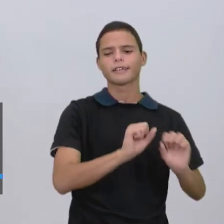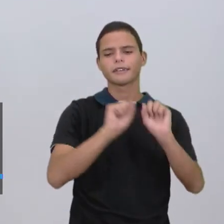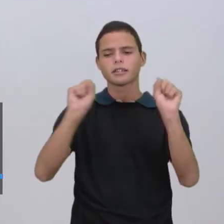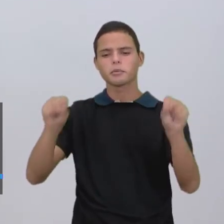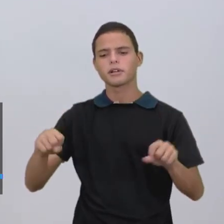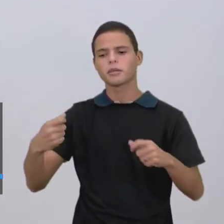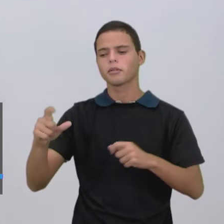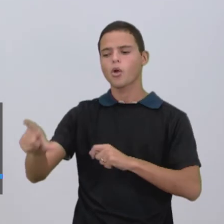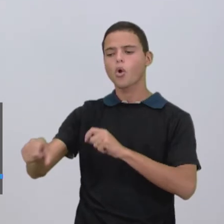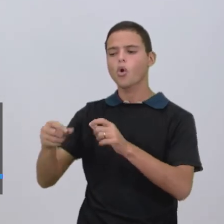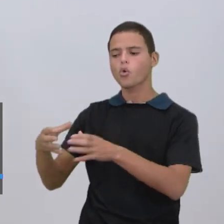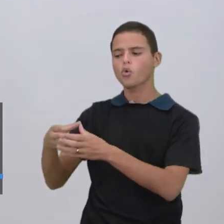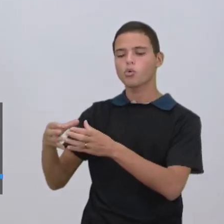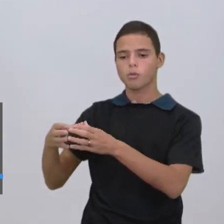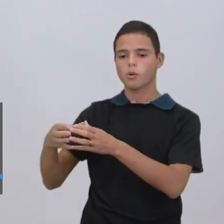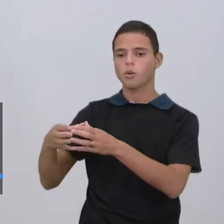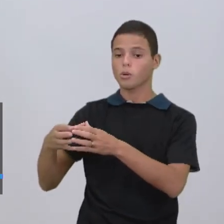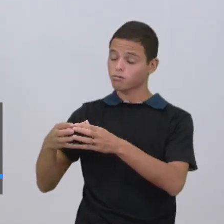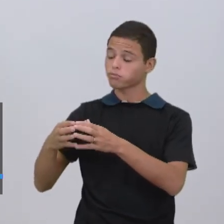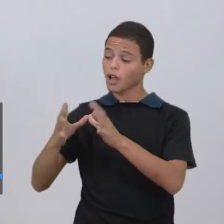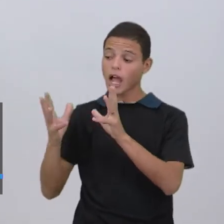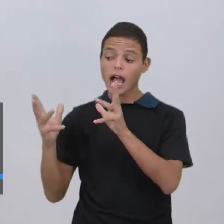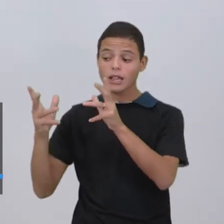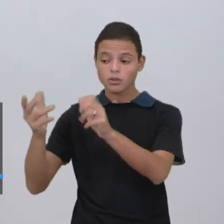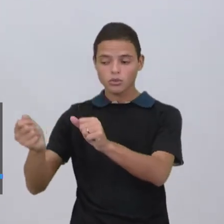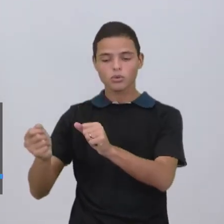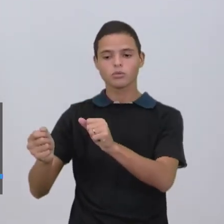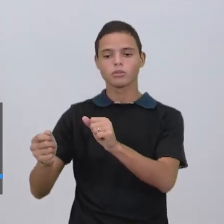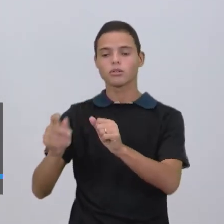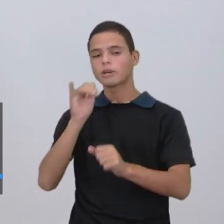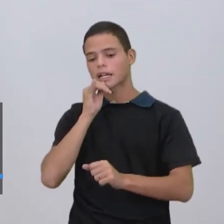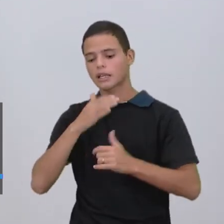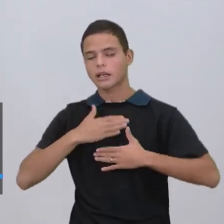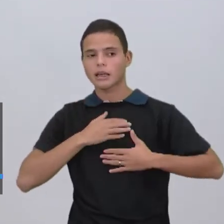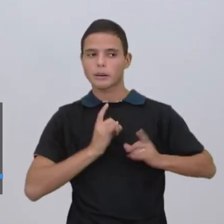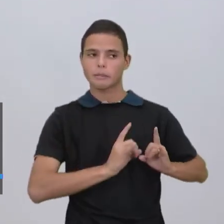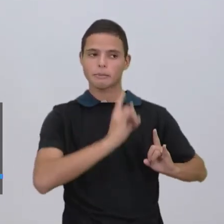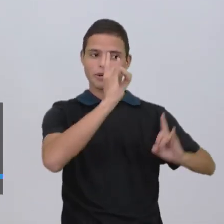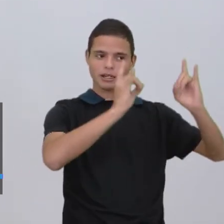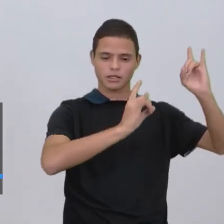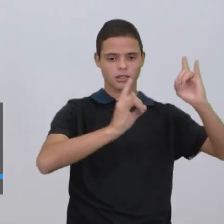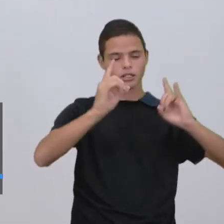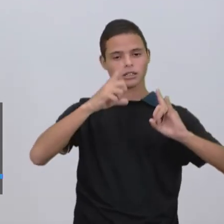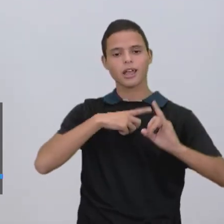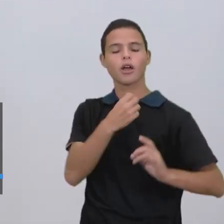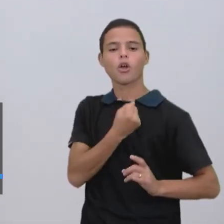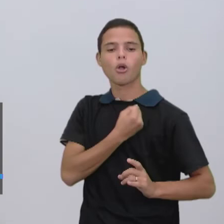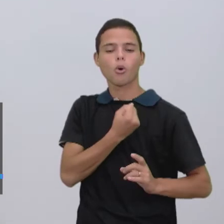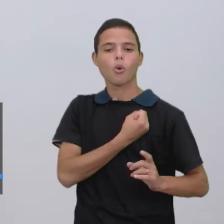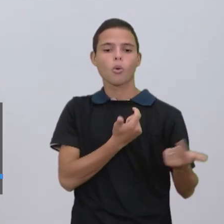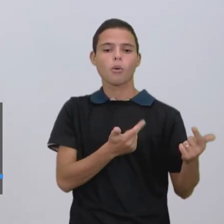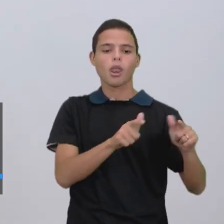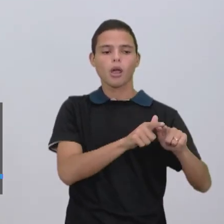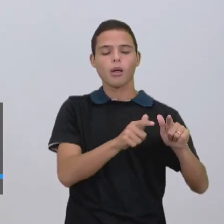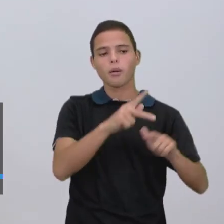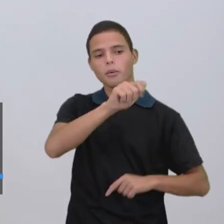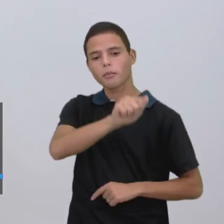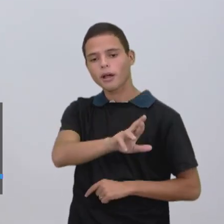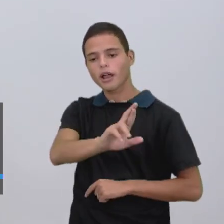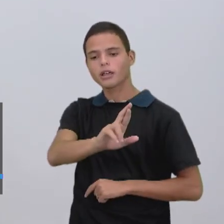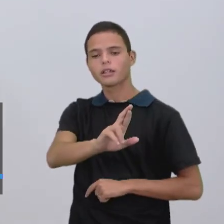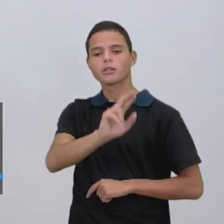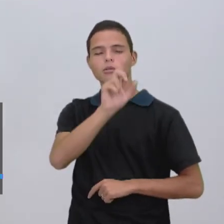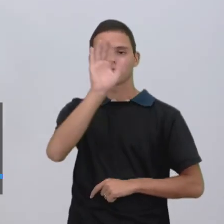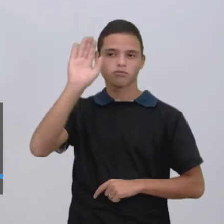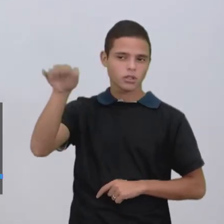que pegar um grupo. Aí eu vou pegar todo mundo do meu prédio que tem um apartamento número par. E eu só vou tocar na casa de quem é do apartamento